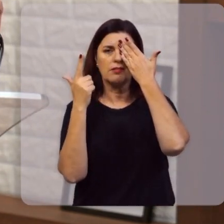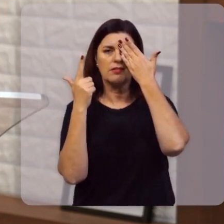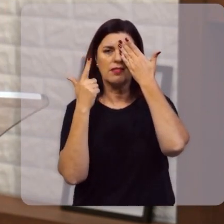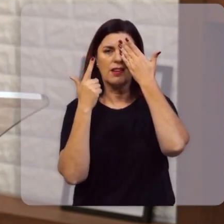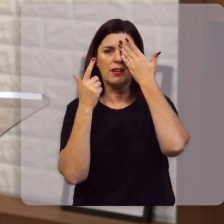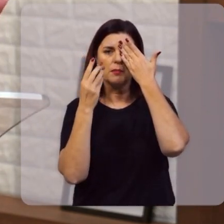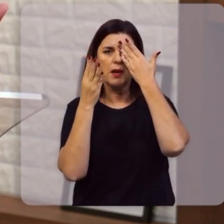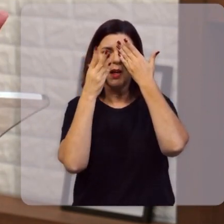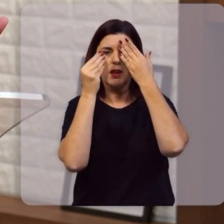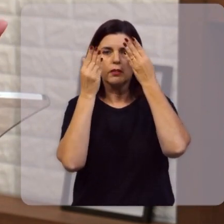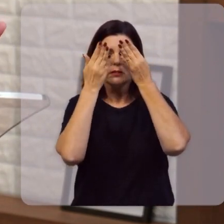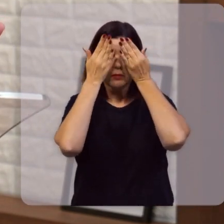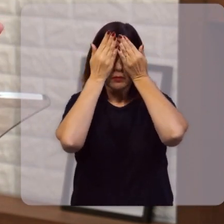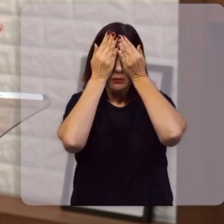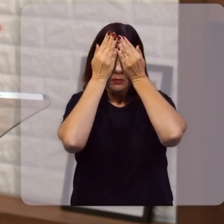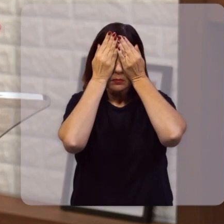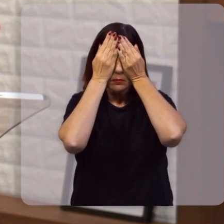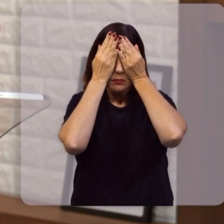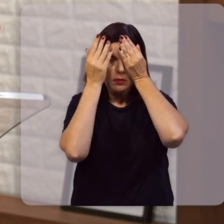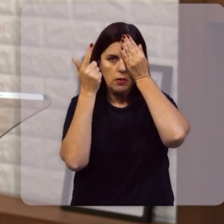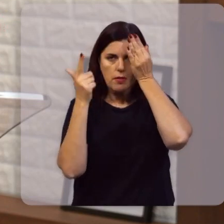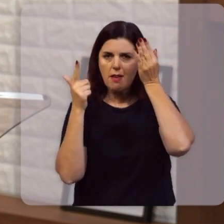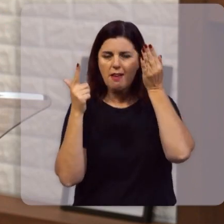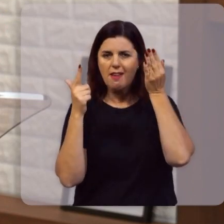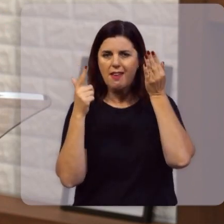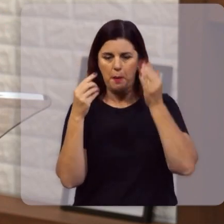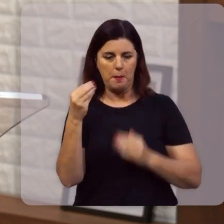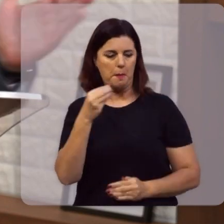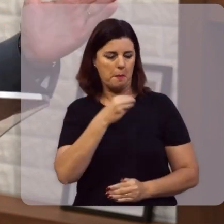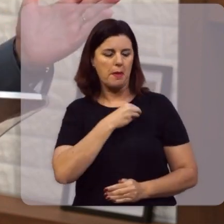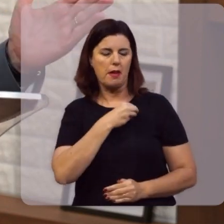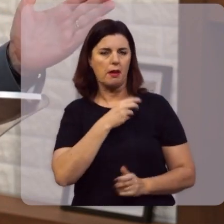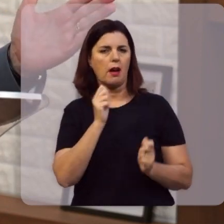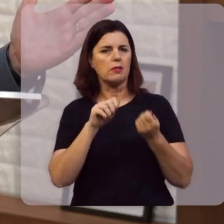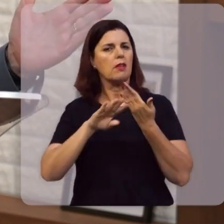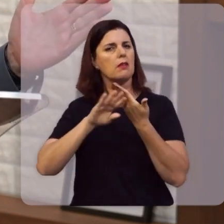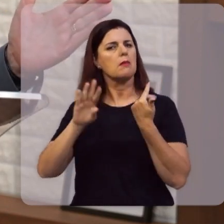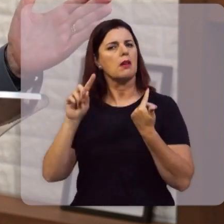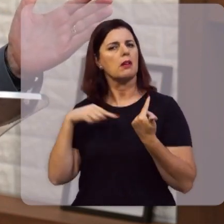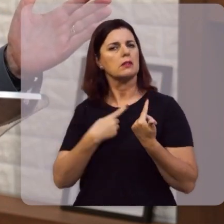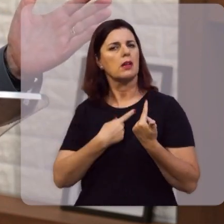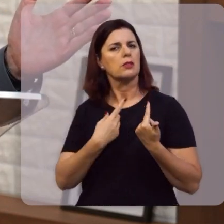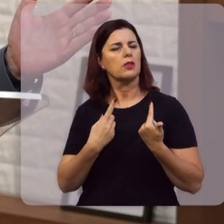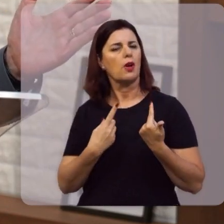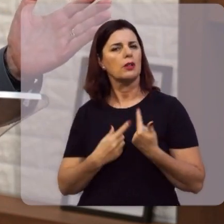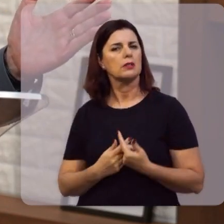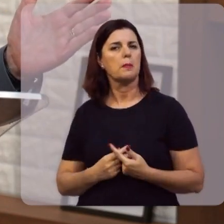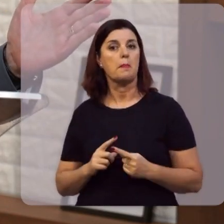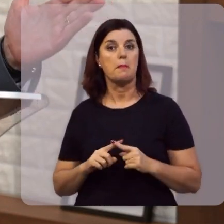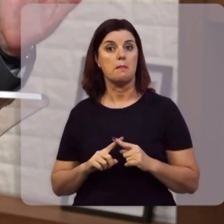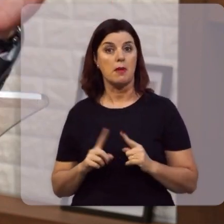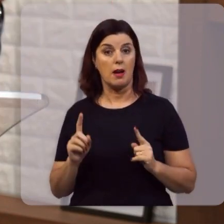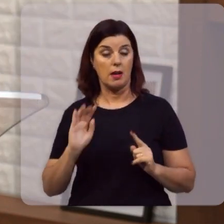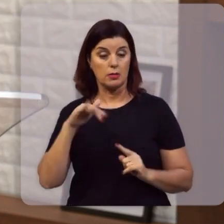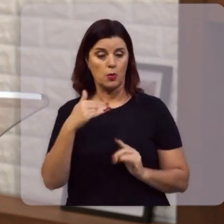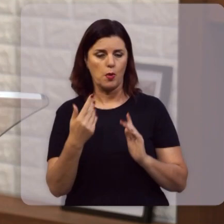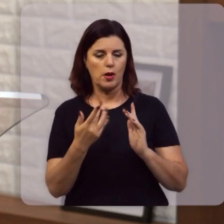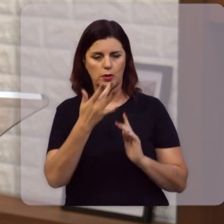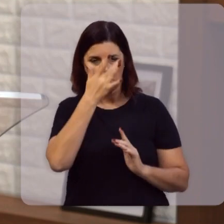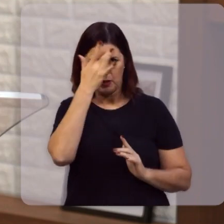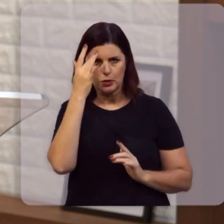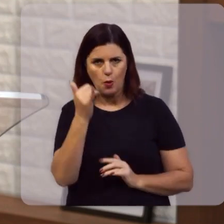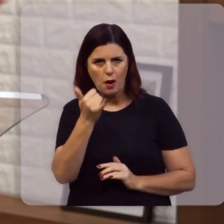um tampão no ouvido de Deus. O pecado faz separação entre nós e o nosso Deus. Mas quando a igreja